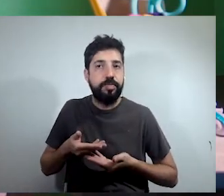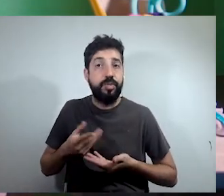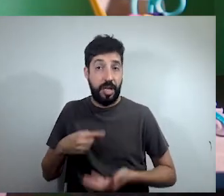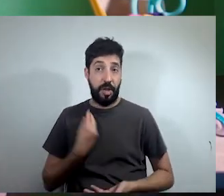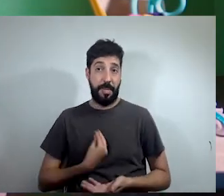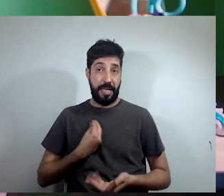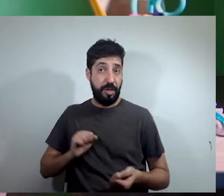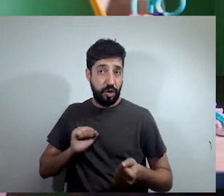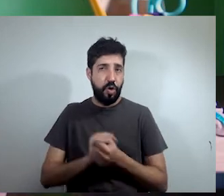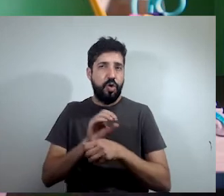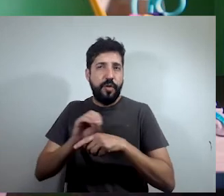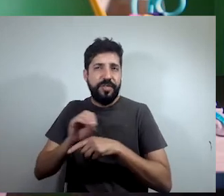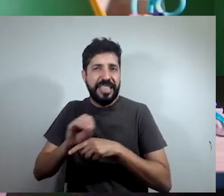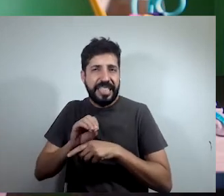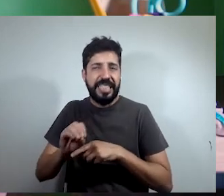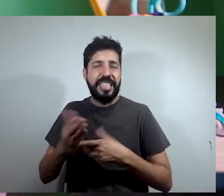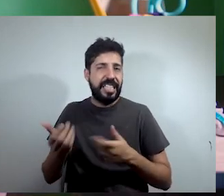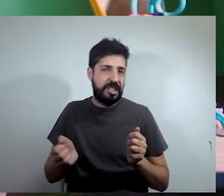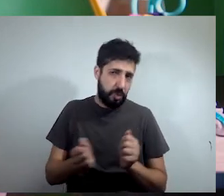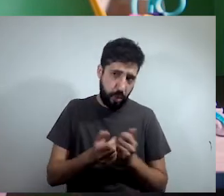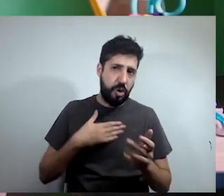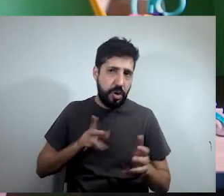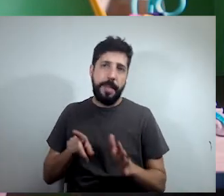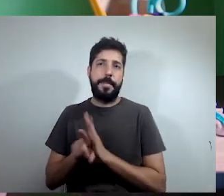participa juntos de oficinas, essas coisas todas.